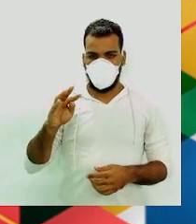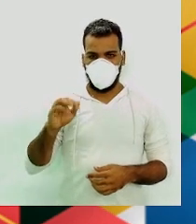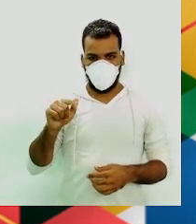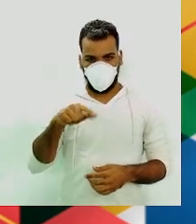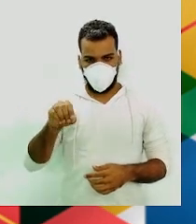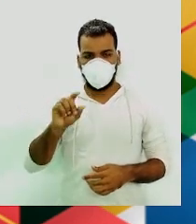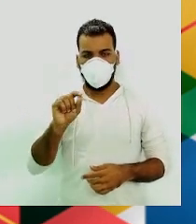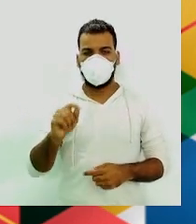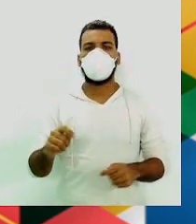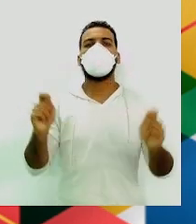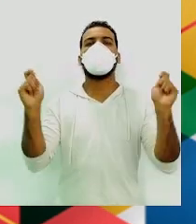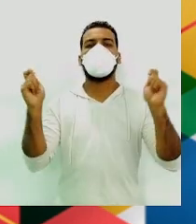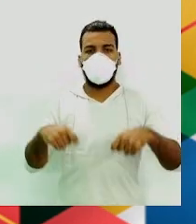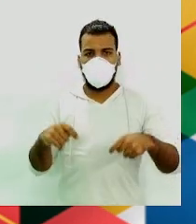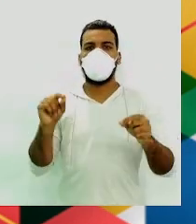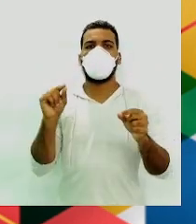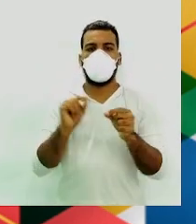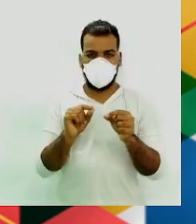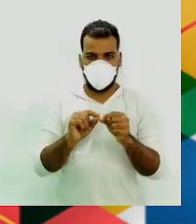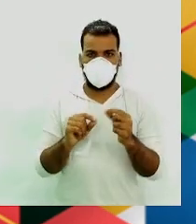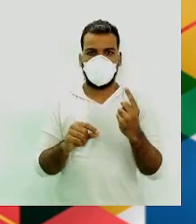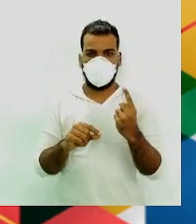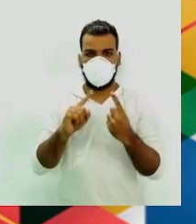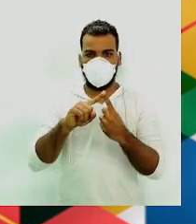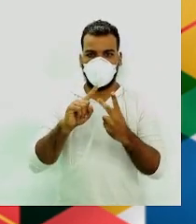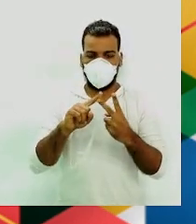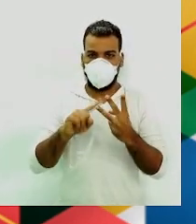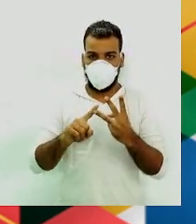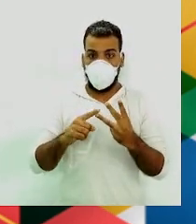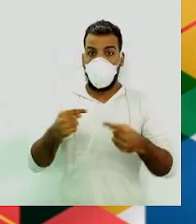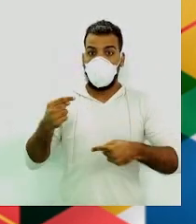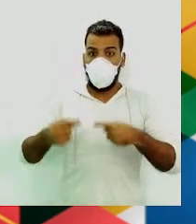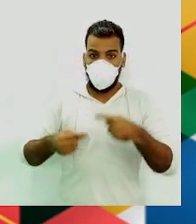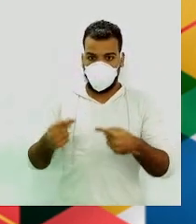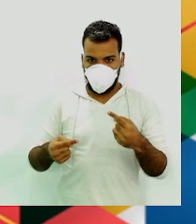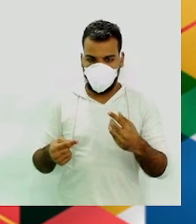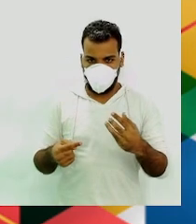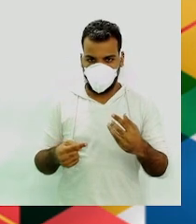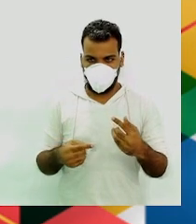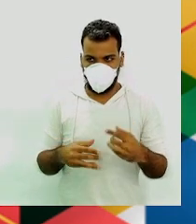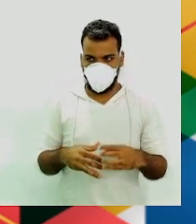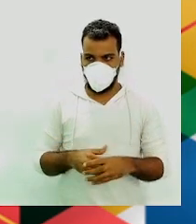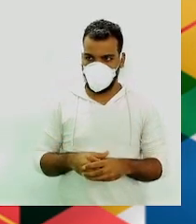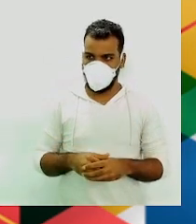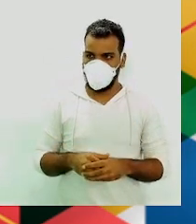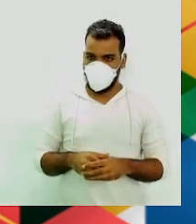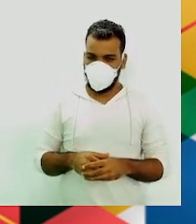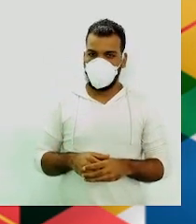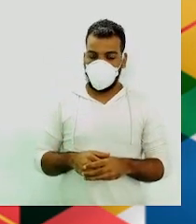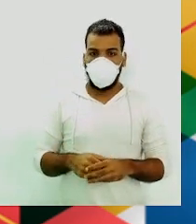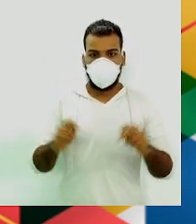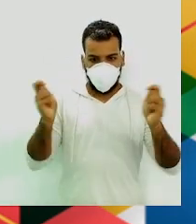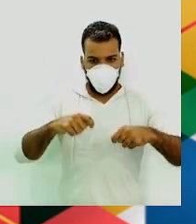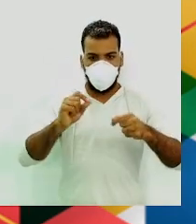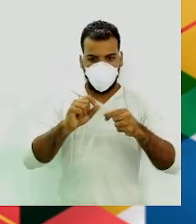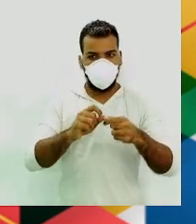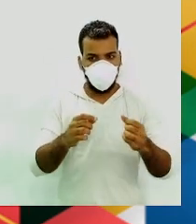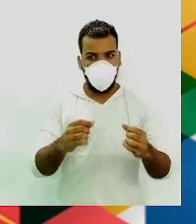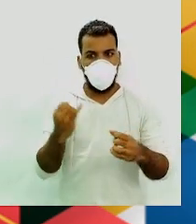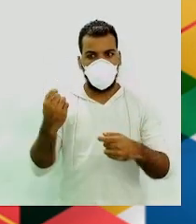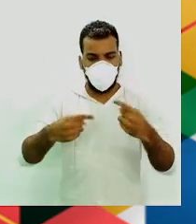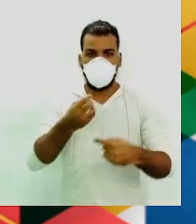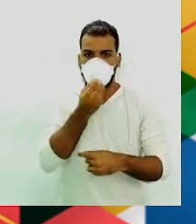possível estabelecer um modelo ideal de política. Poxa, eu gostei dessa palavra,